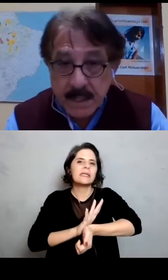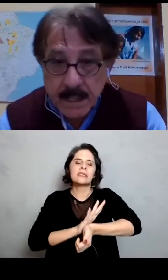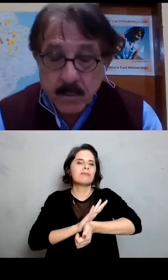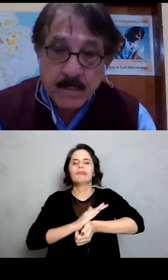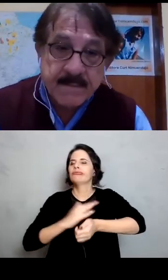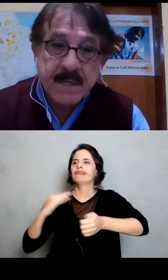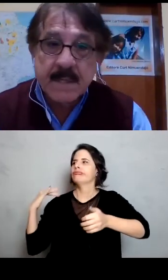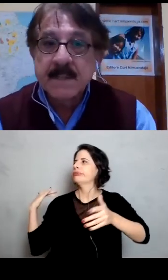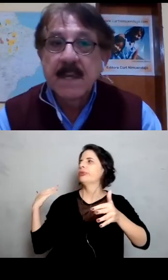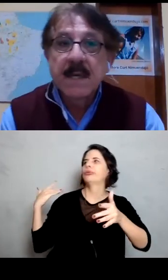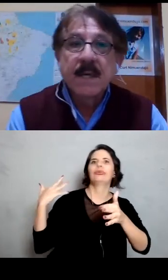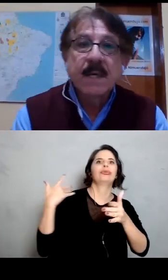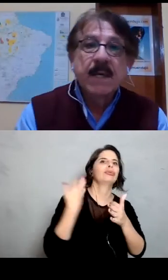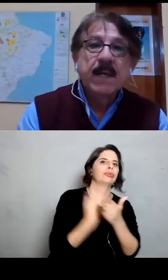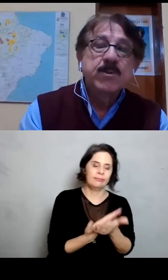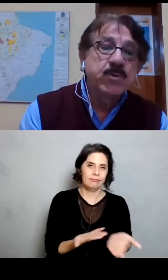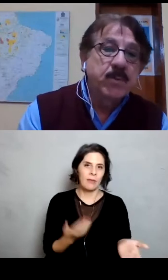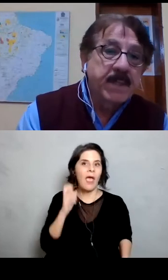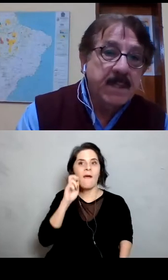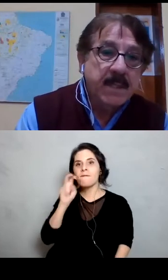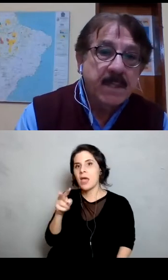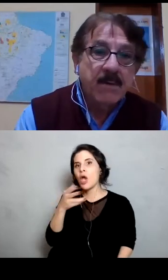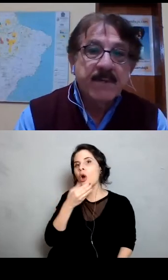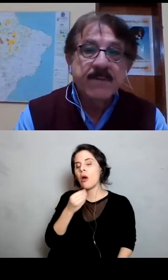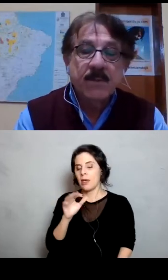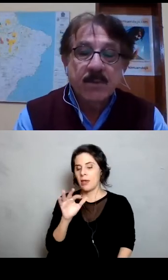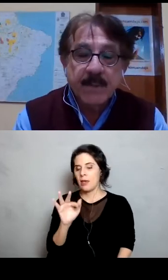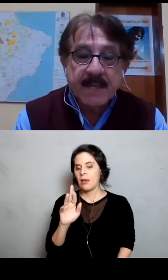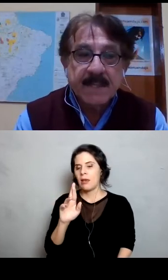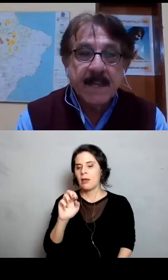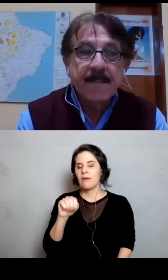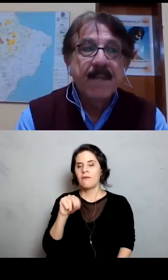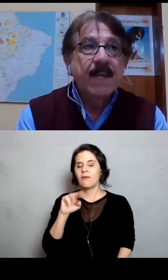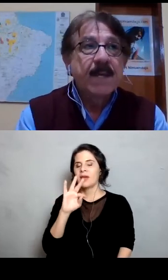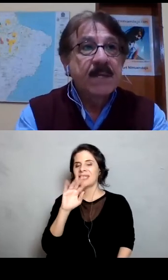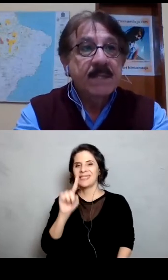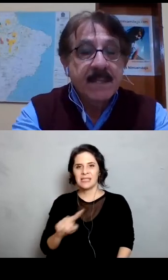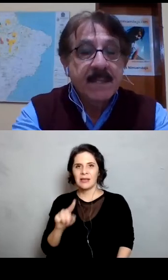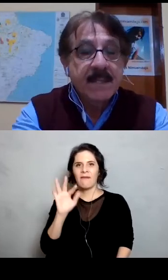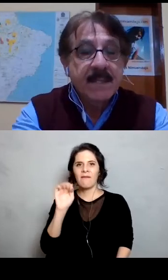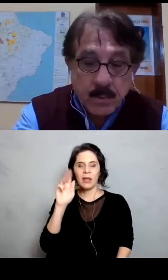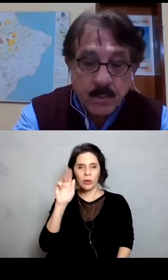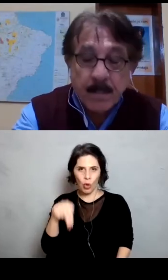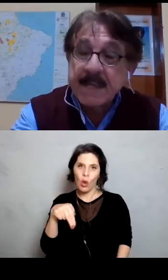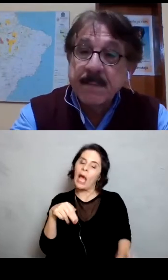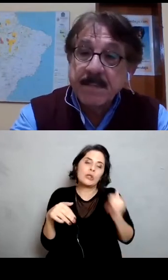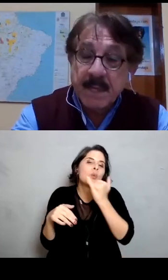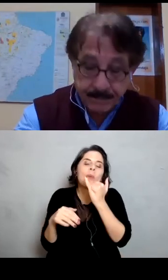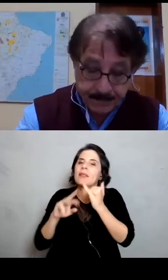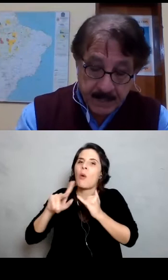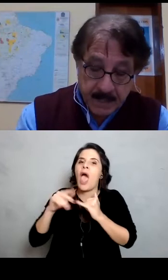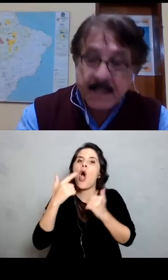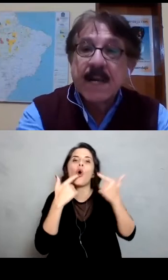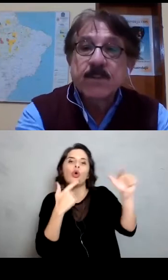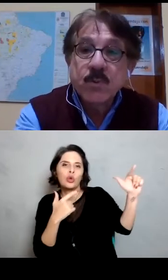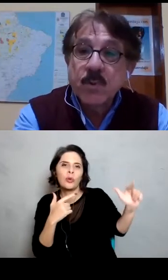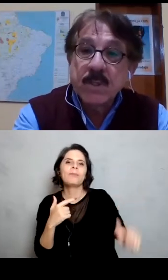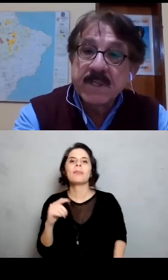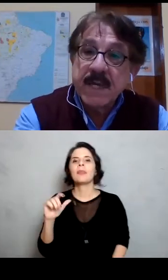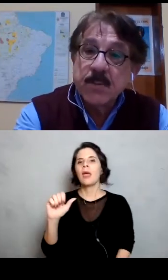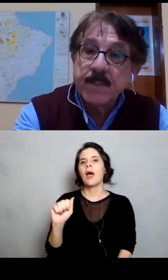própria língua, mesmo que ele fale português, porque ele pode dizer que ele tem o medo de se comprometer por não entender alguma coisa.